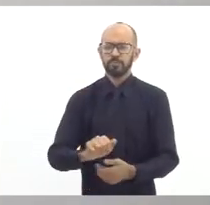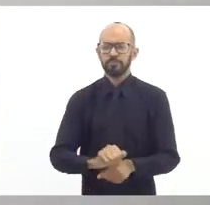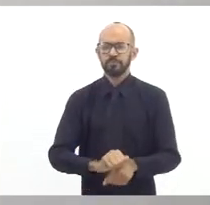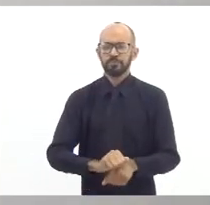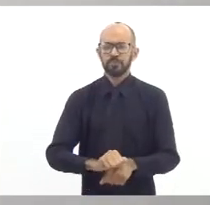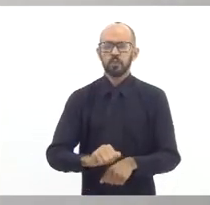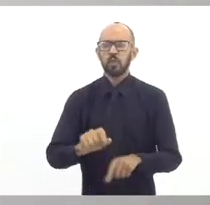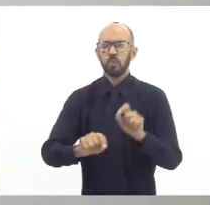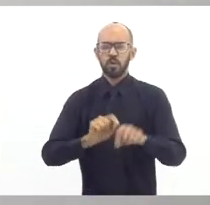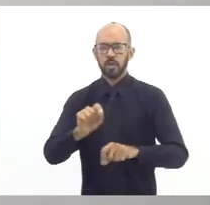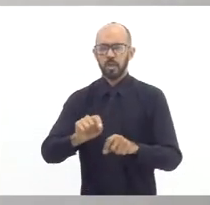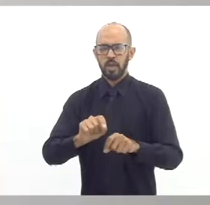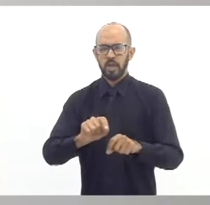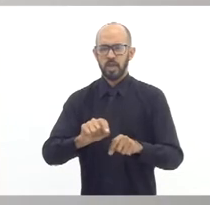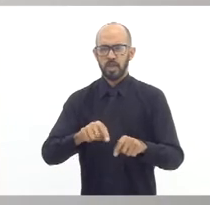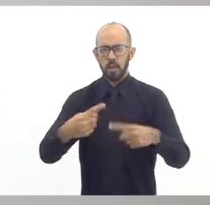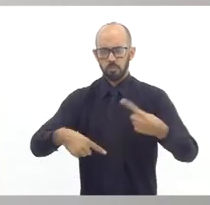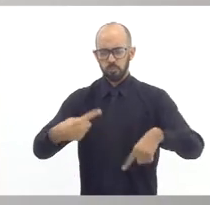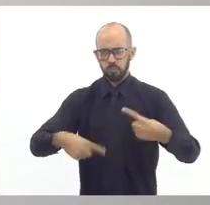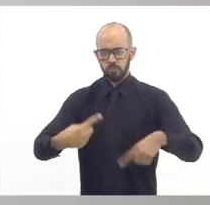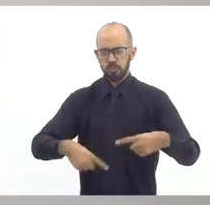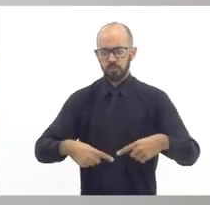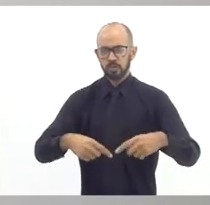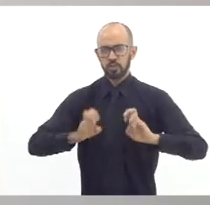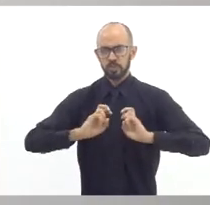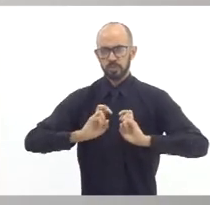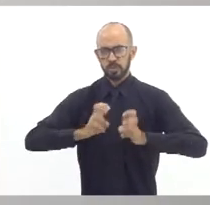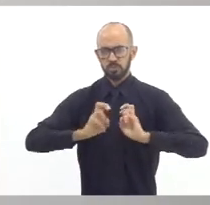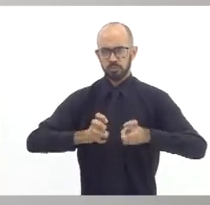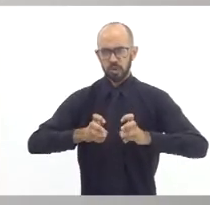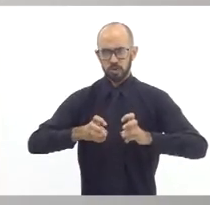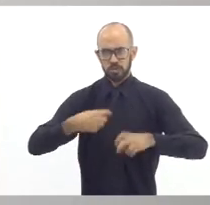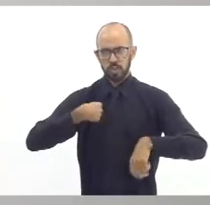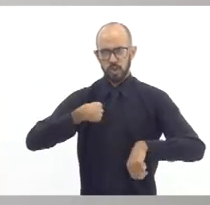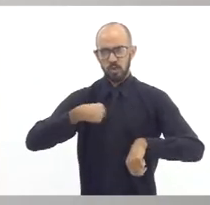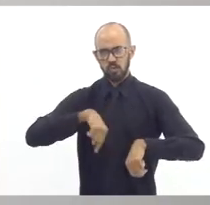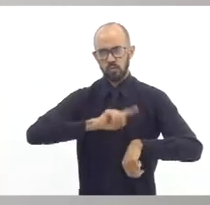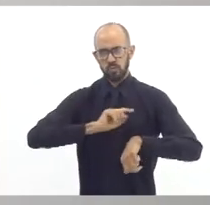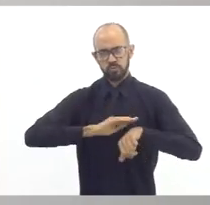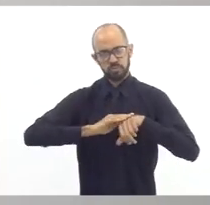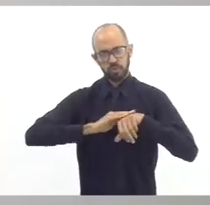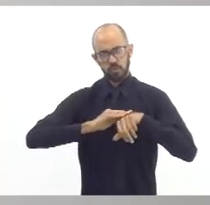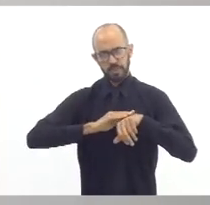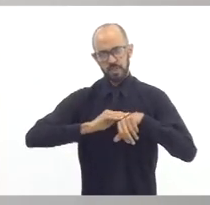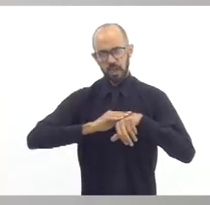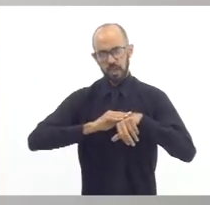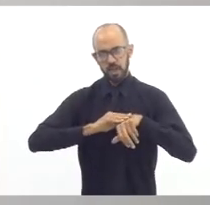da política pública de transportes, então eu fui conversar